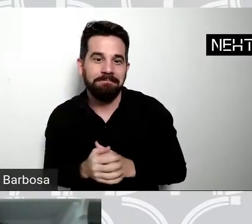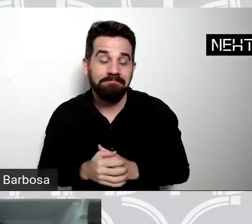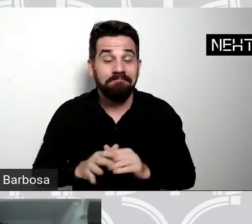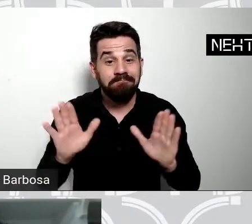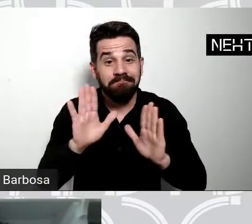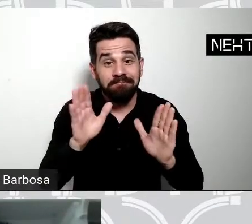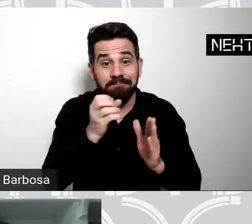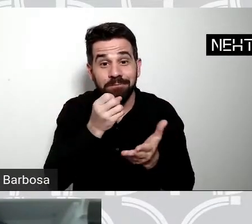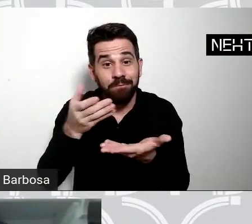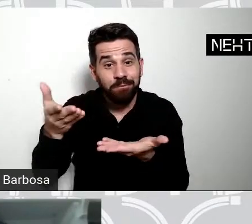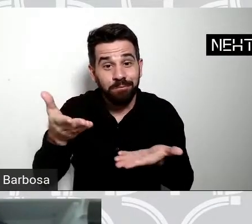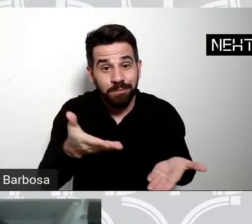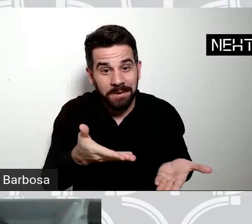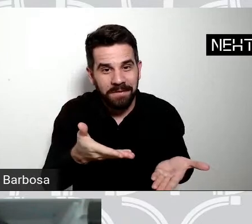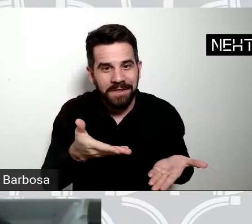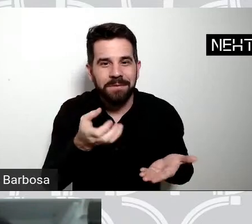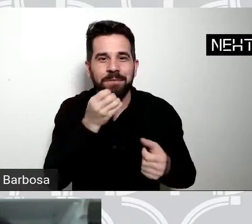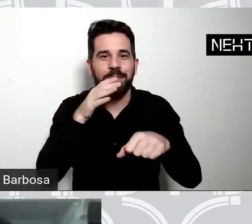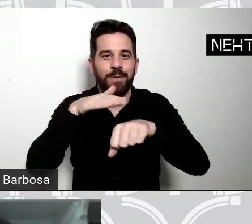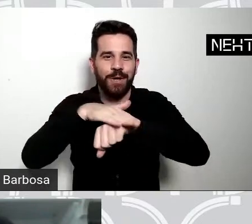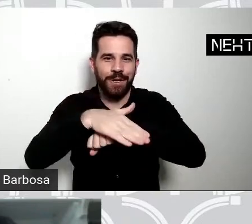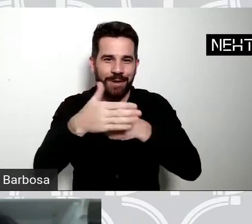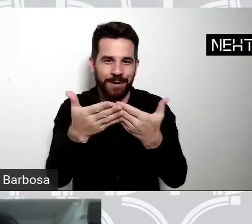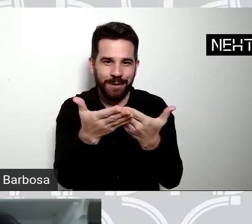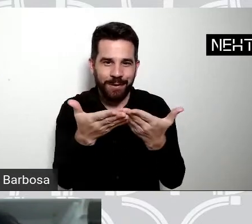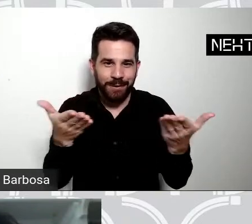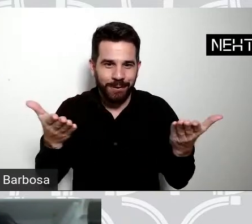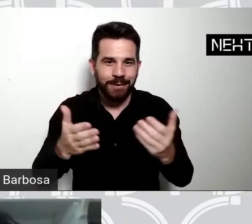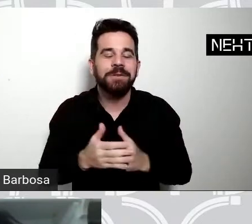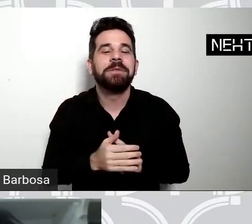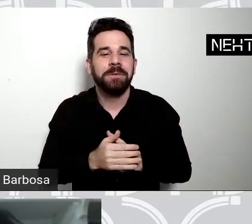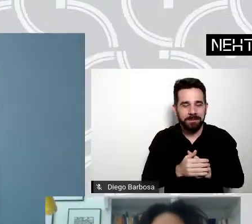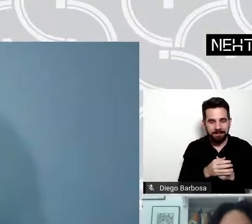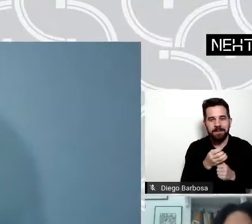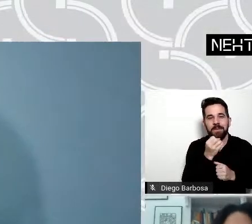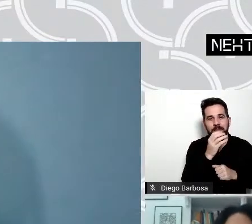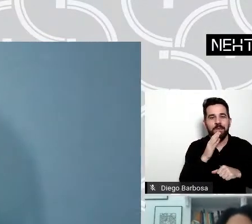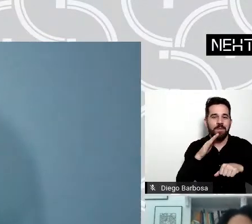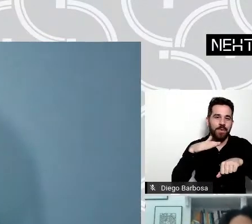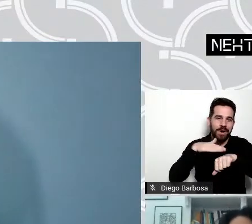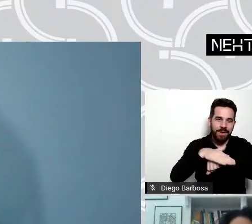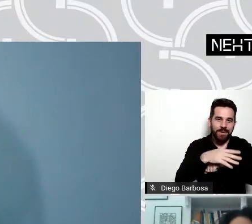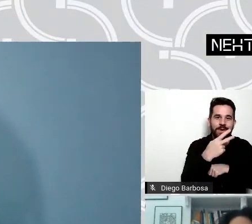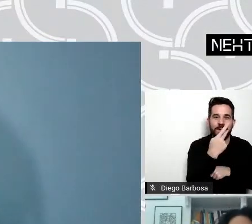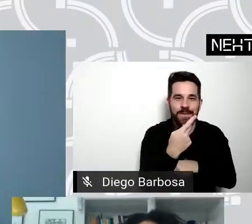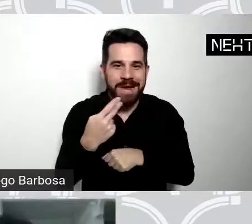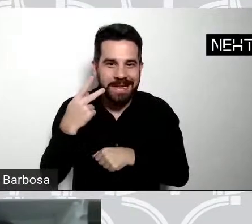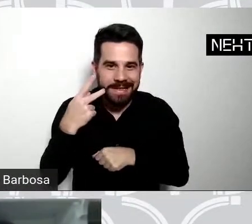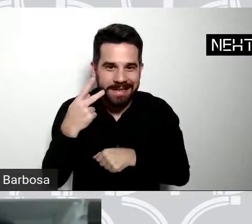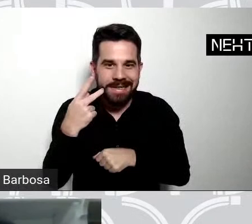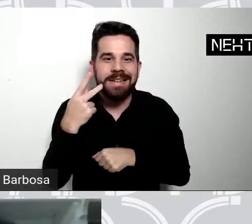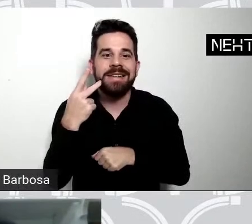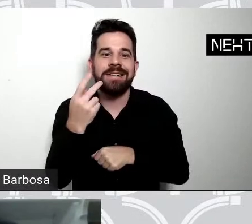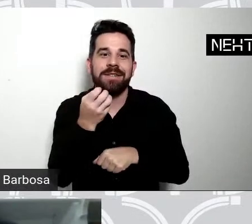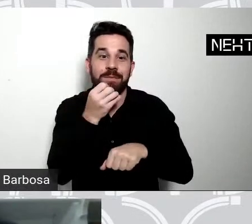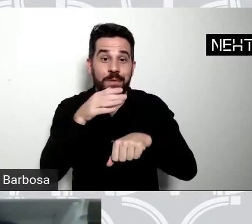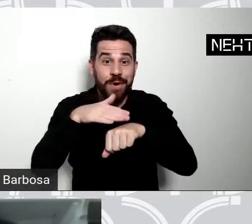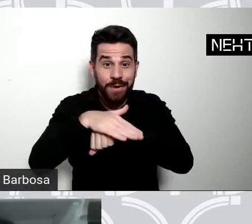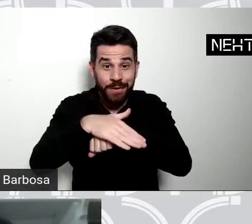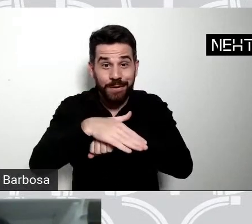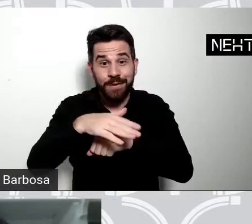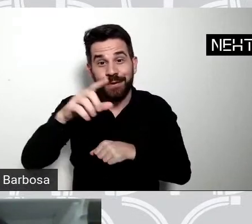boa noite. Boa Boa noite. noite, Patrícia. Boa noite, Diego. Opa. Obrigada por